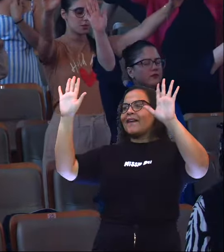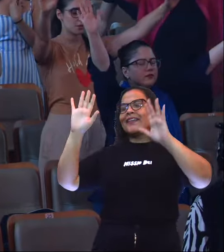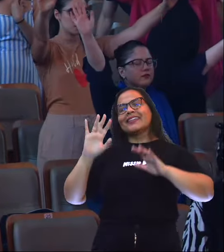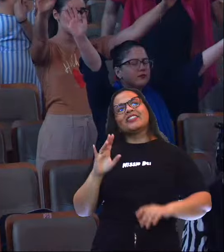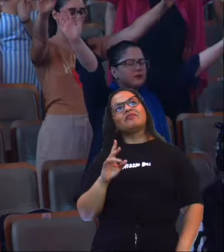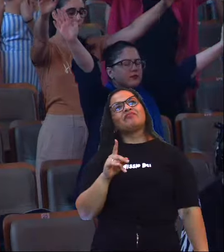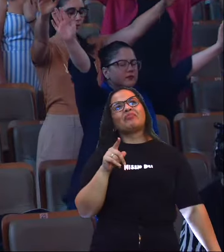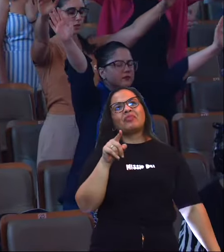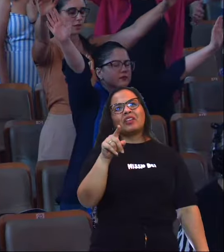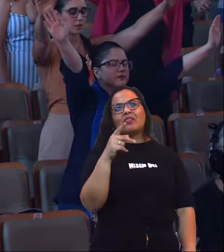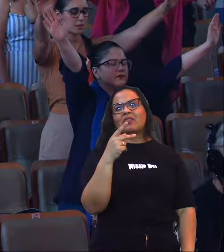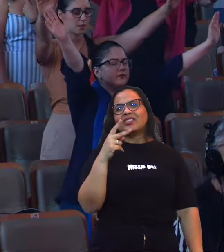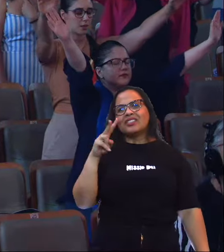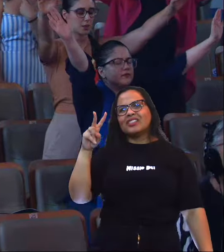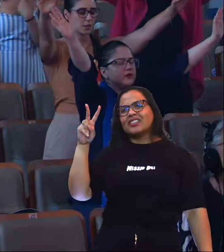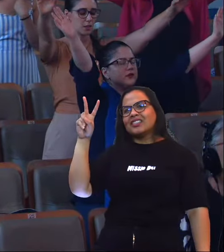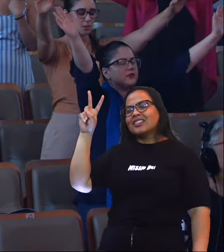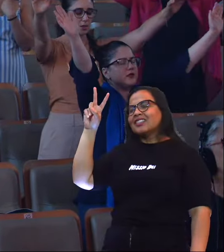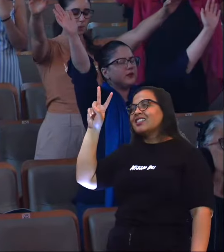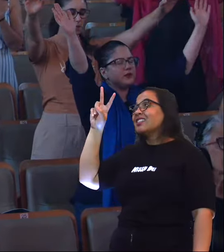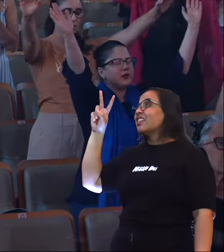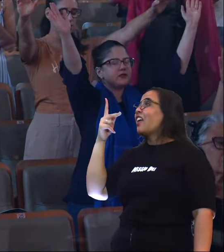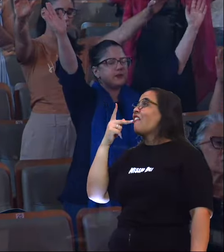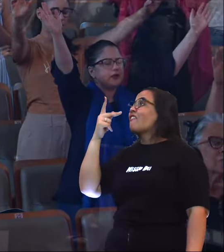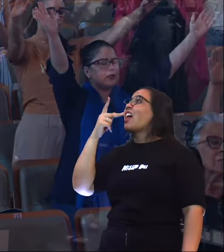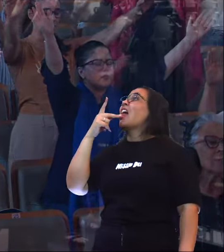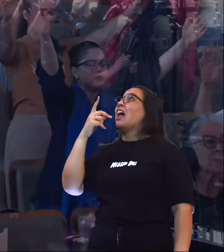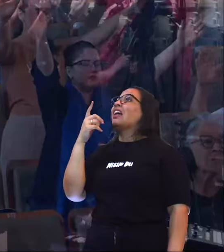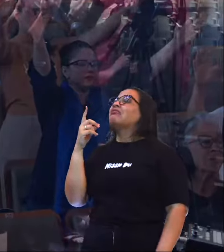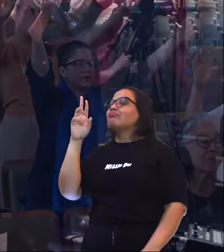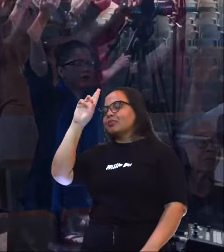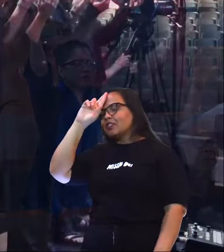e diga: Senhor, eu tenho expectativa em quem o Senhor é.